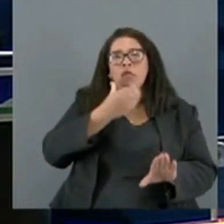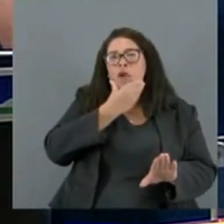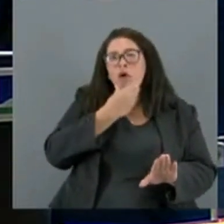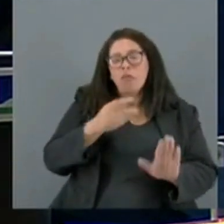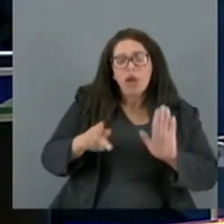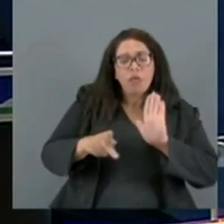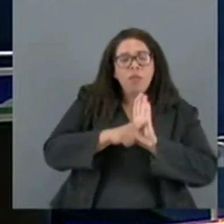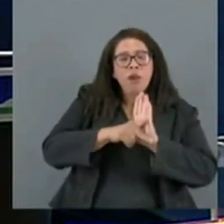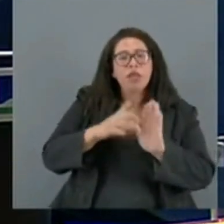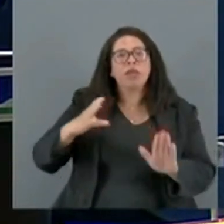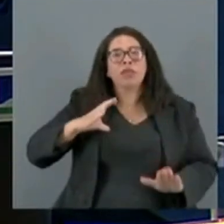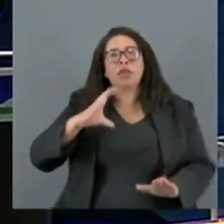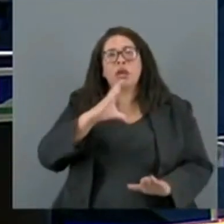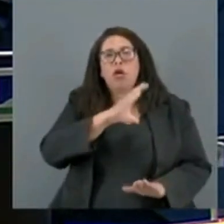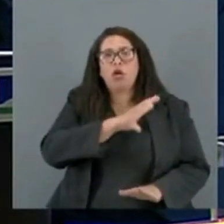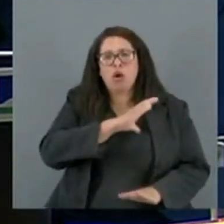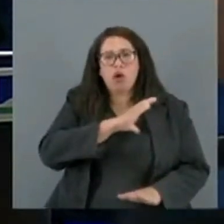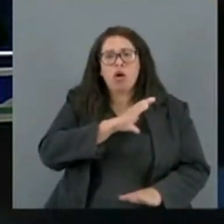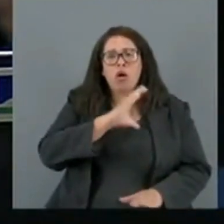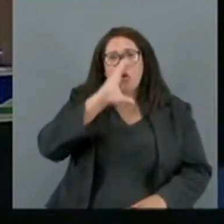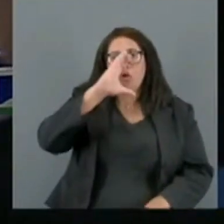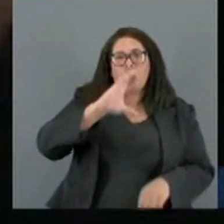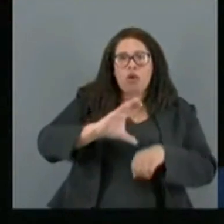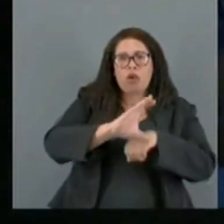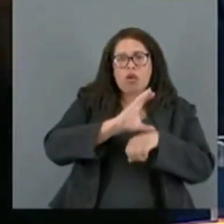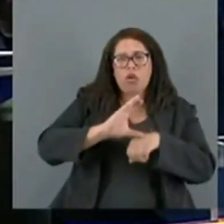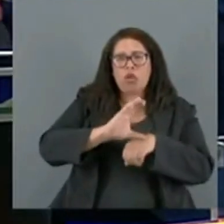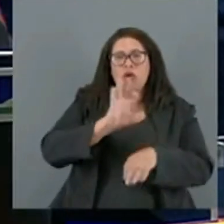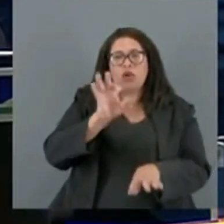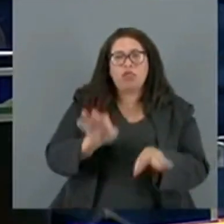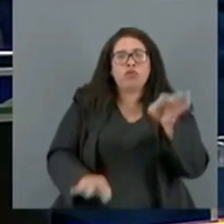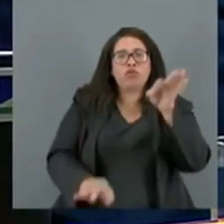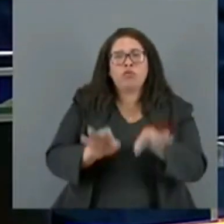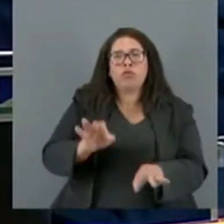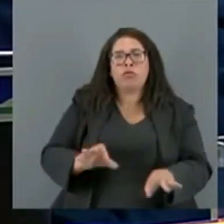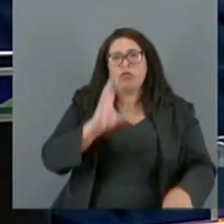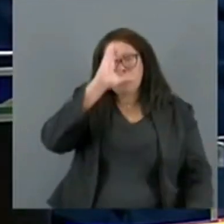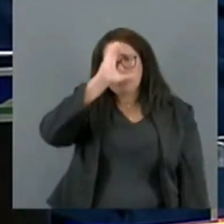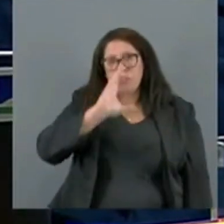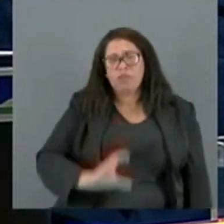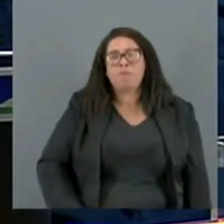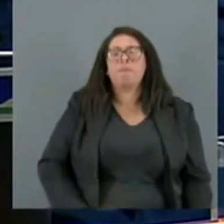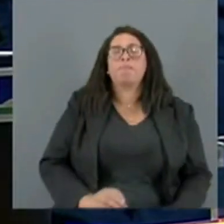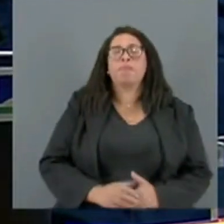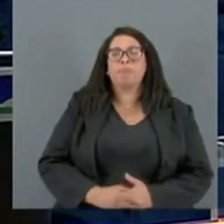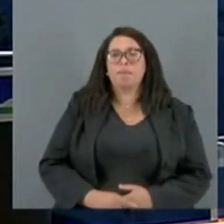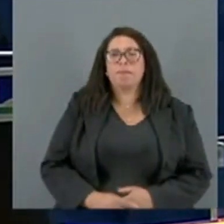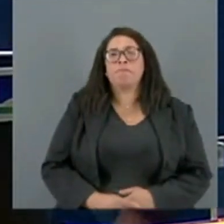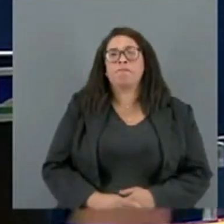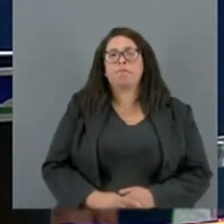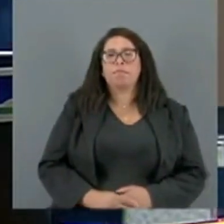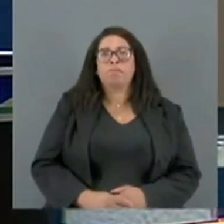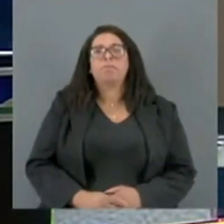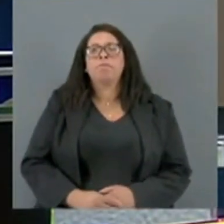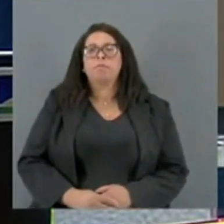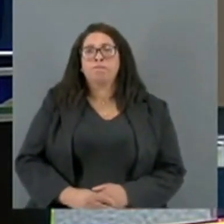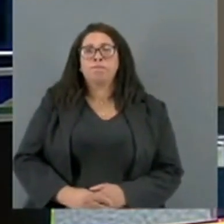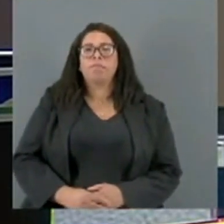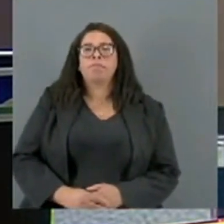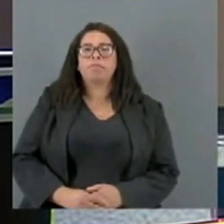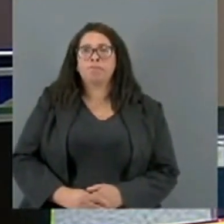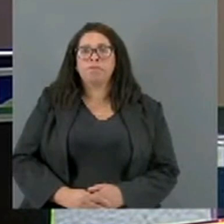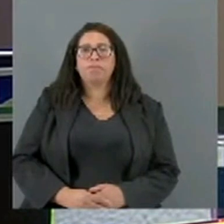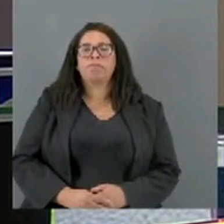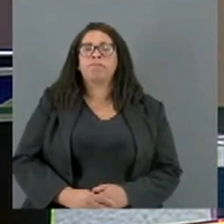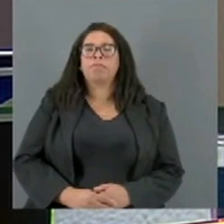desta augusta Comissão de Constituição, Justiça e Cidadania, em busca